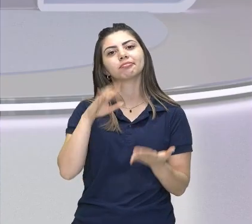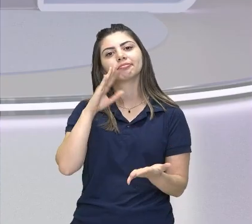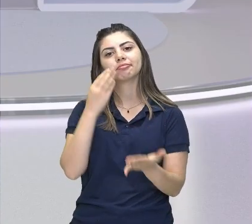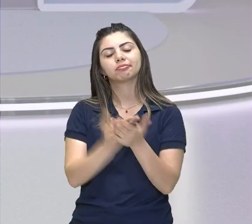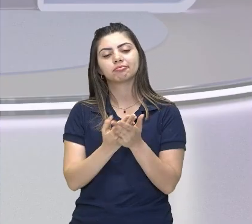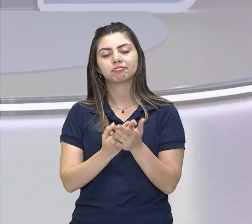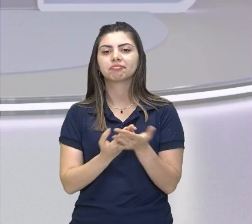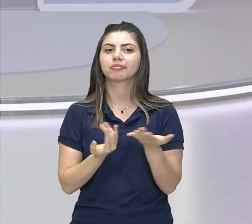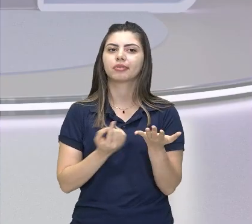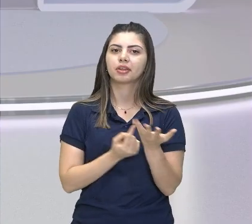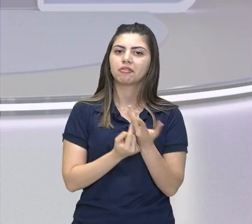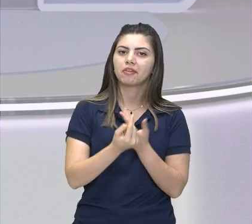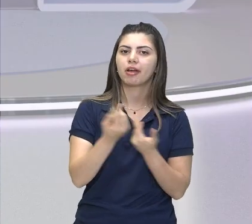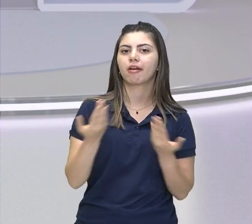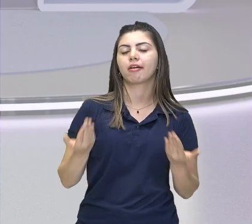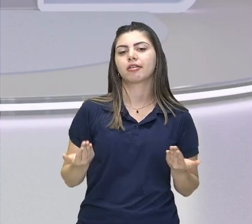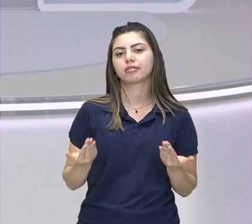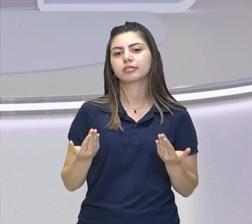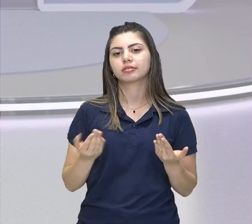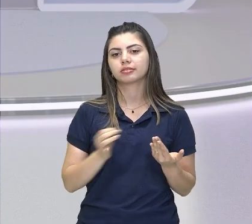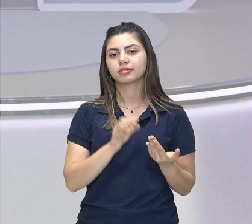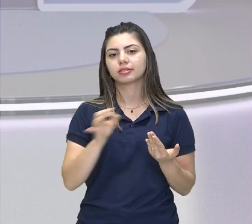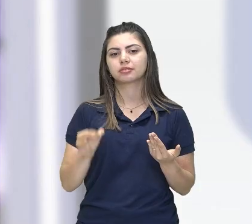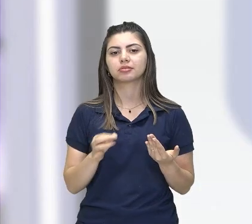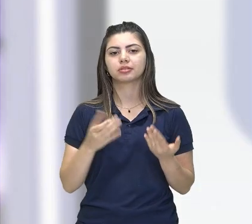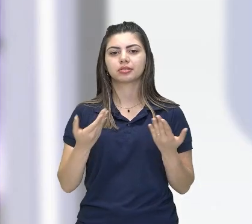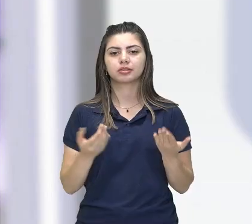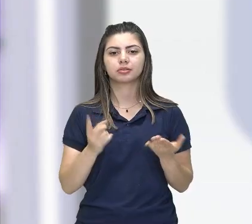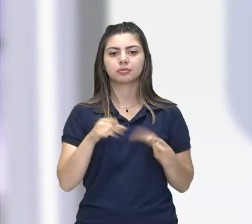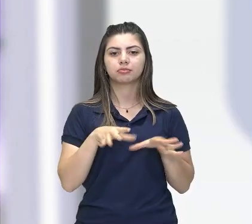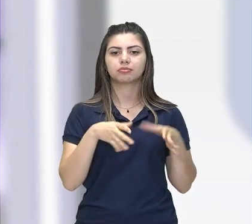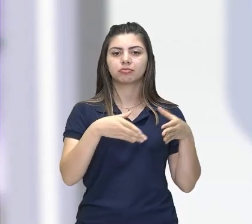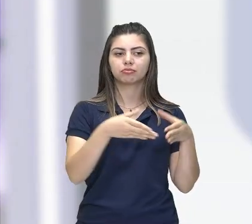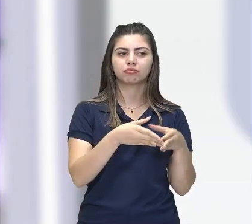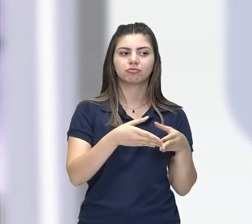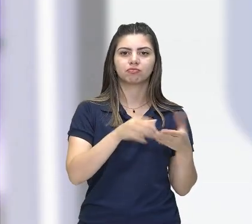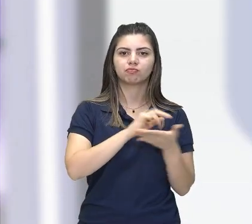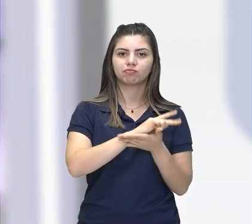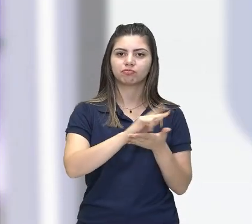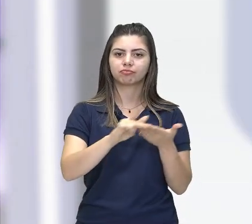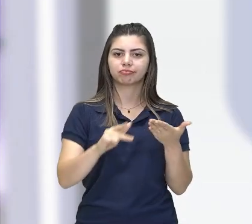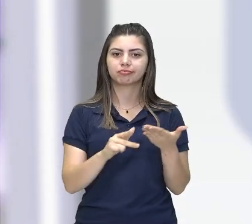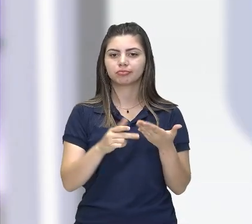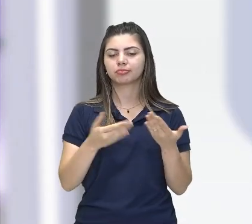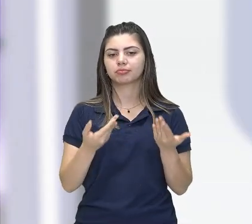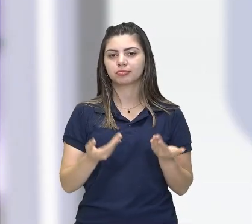se acredita. São várias coisas daquilo que se acredita, né? Um